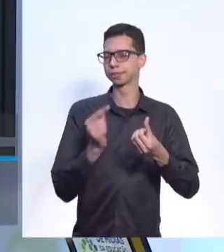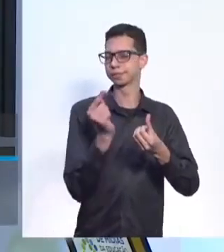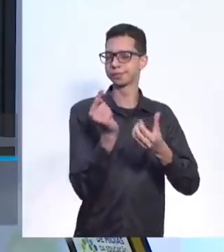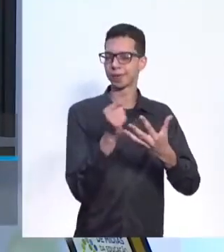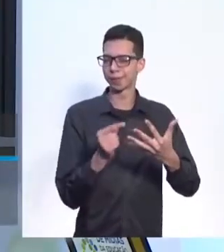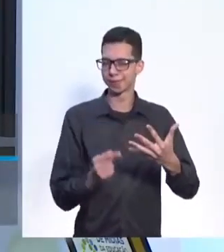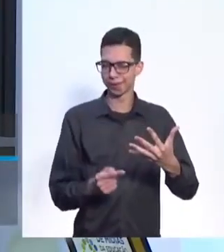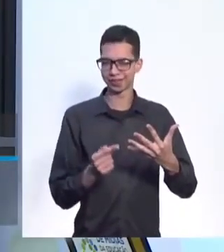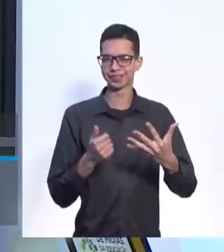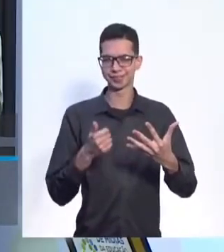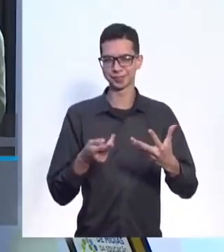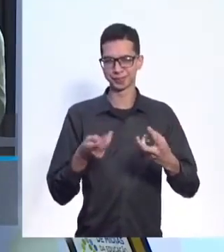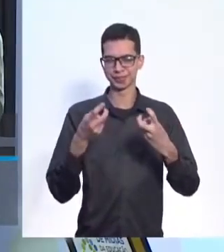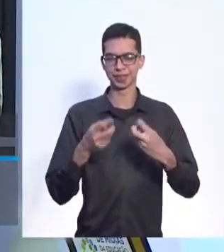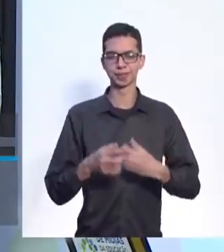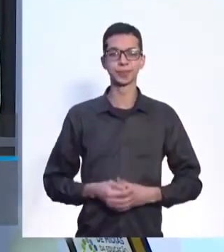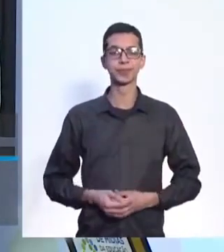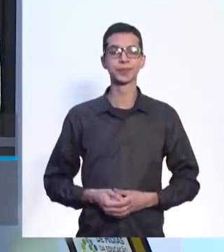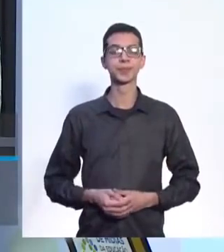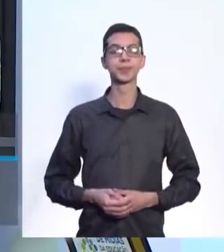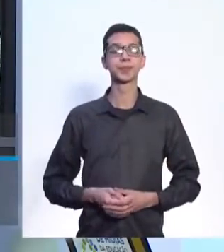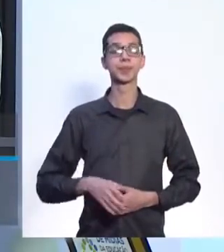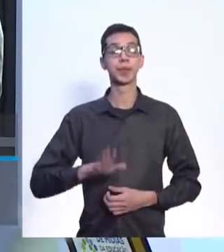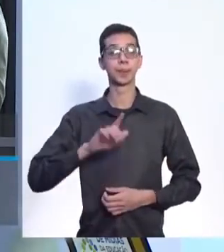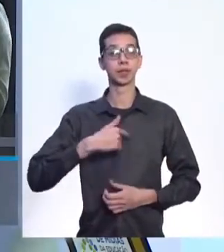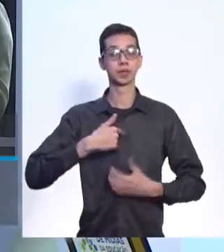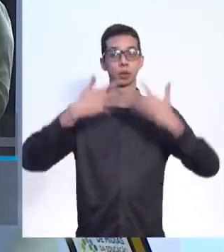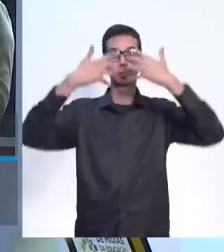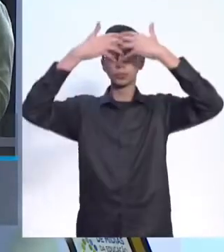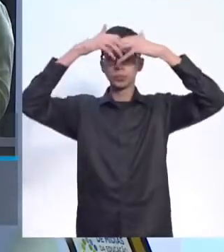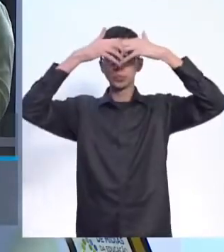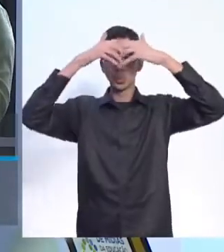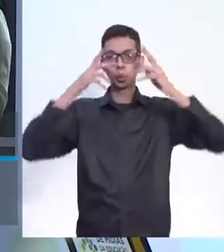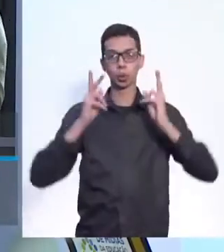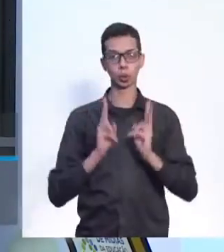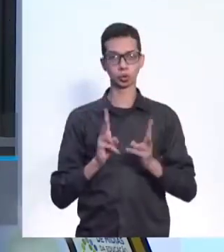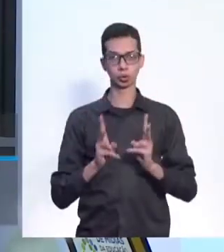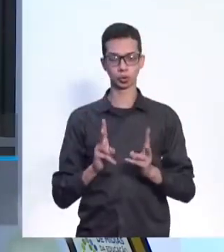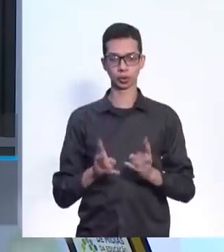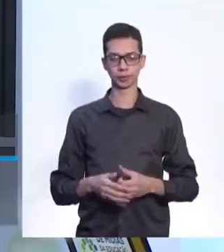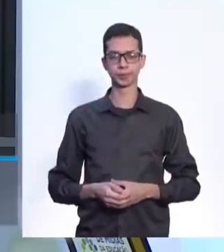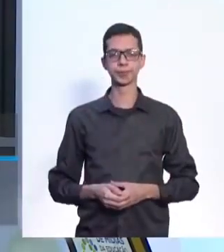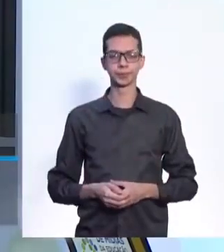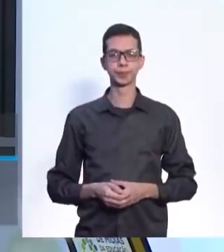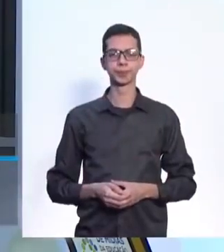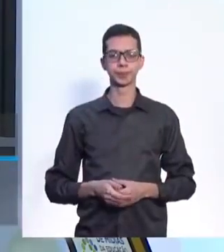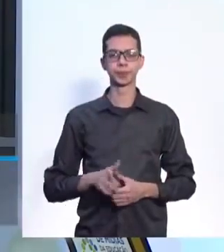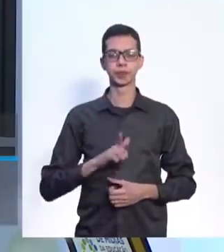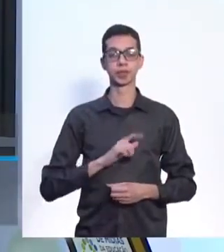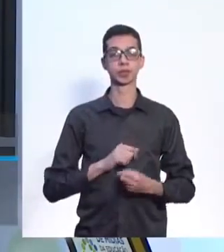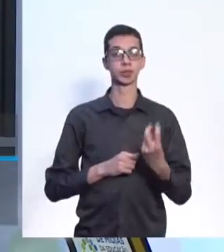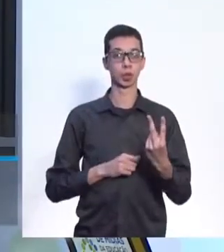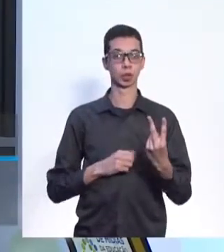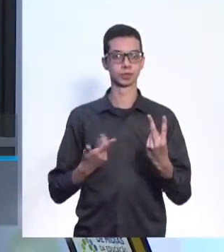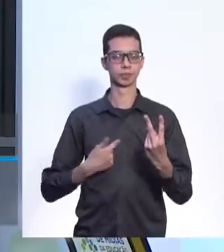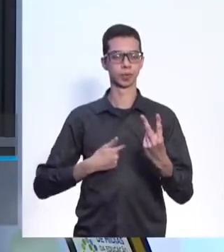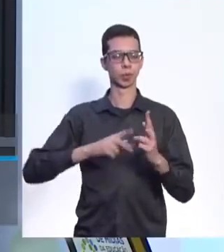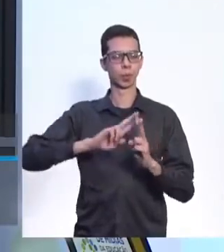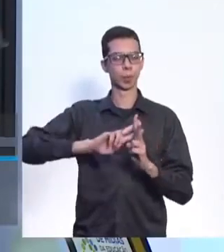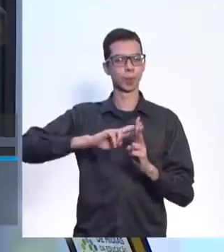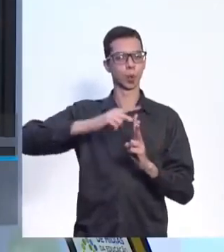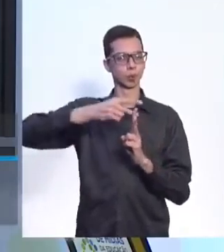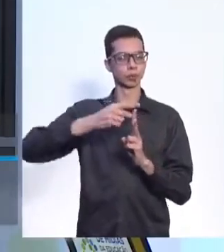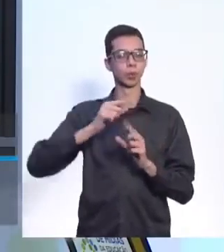raciocínio, quando eu tinha dois elementos, eu peguei esses dois e multipliquei pela quantidade anterior, que foi 2 vezes